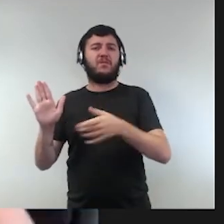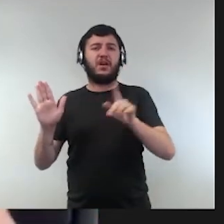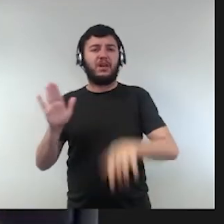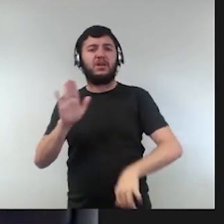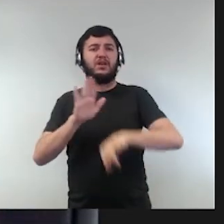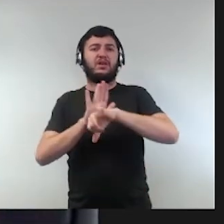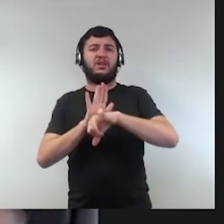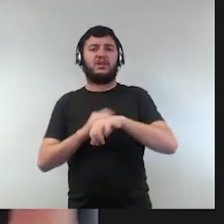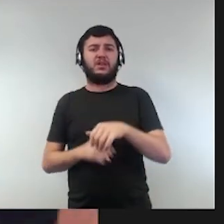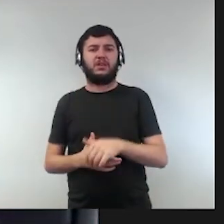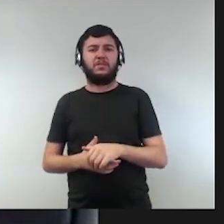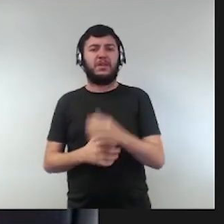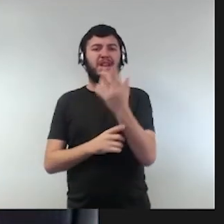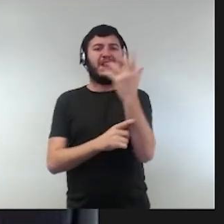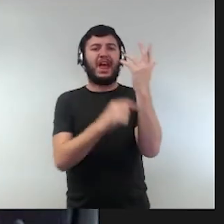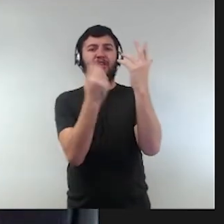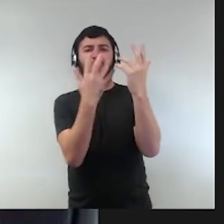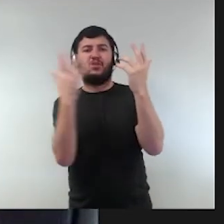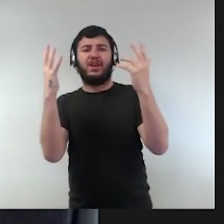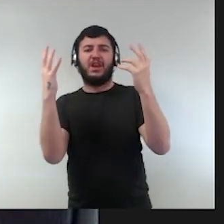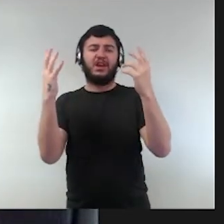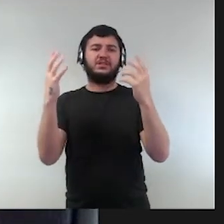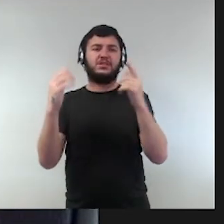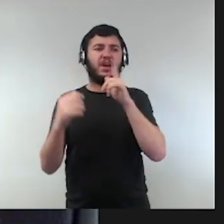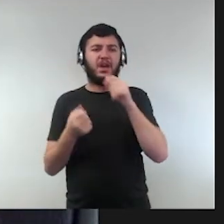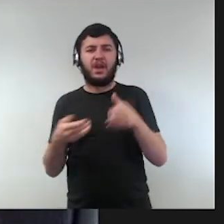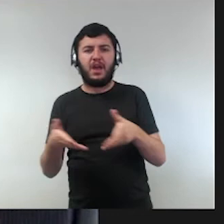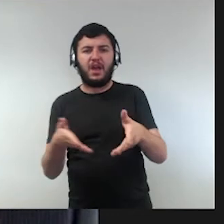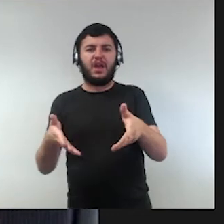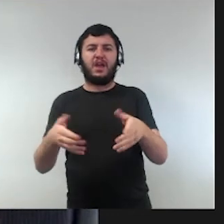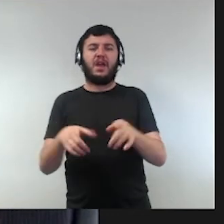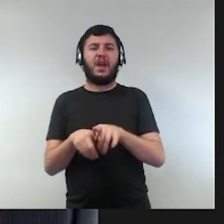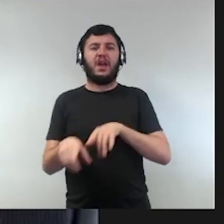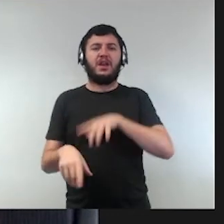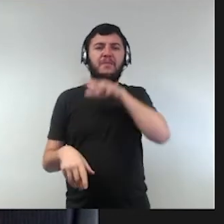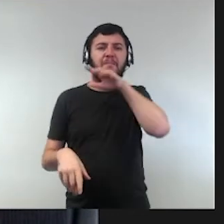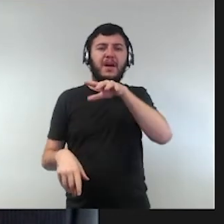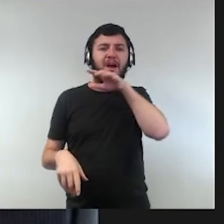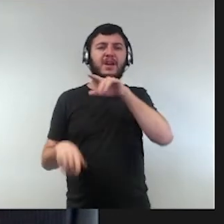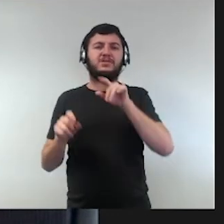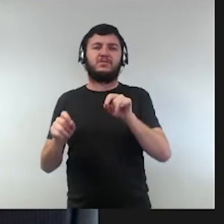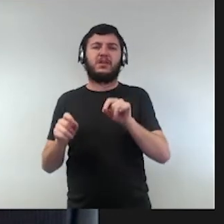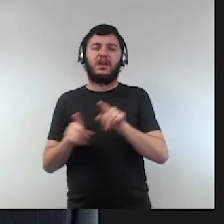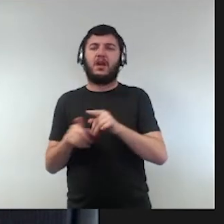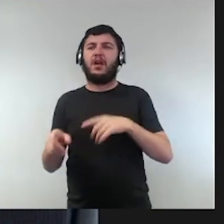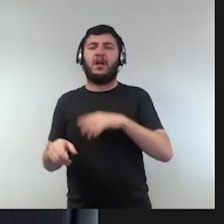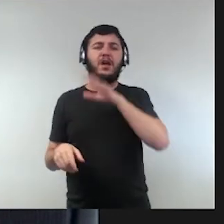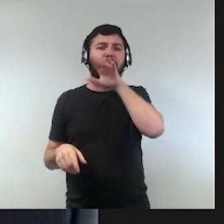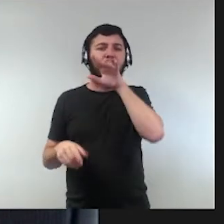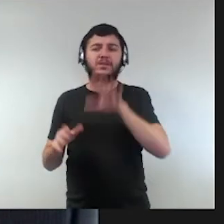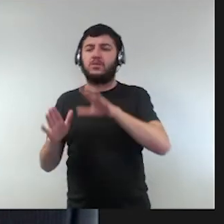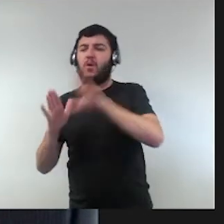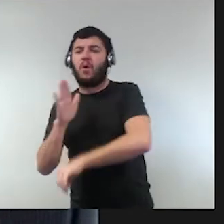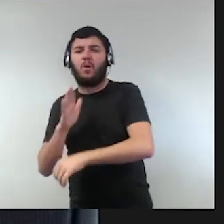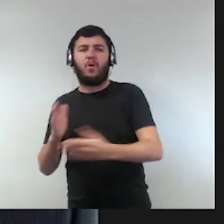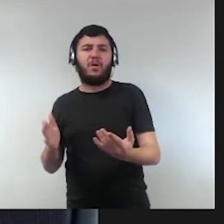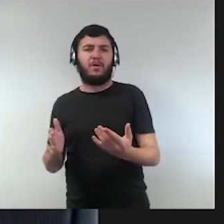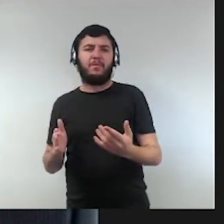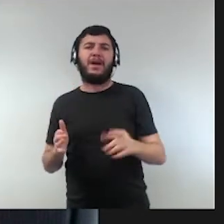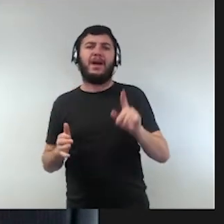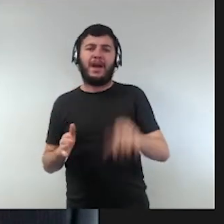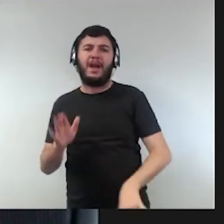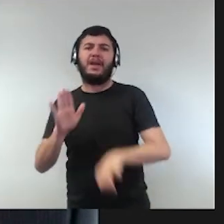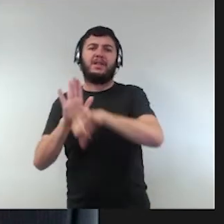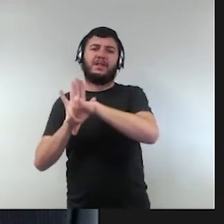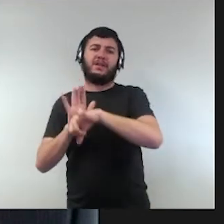natureza é errado, mas animais que detêm licenças ambientais de INMA, de IBAMA, para serem comercializados e seguirem